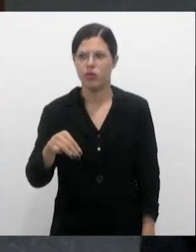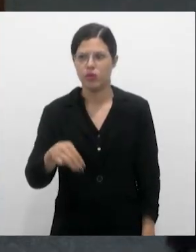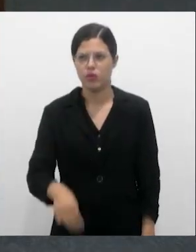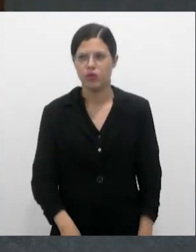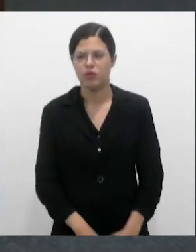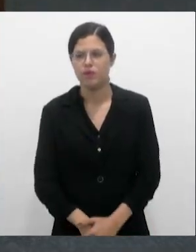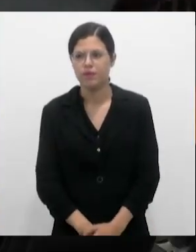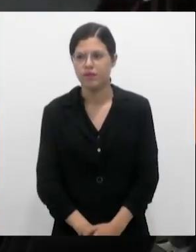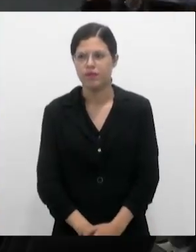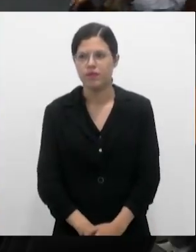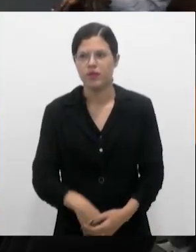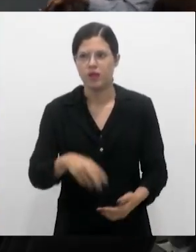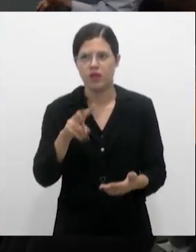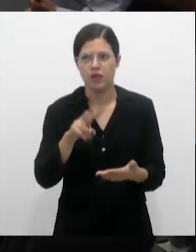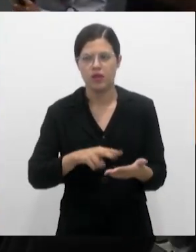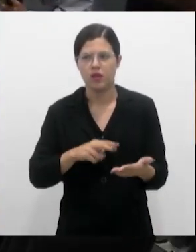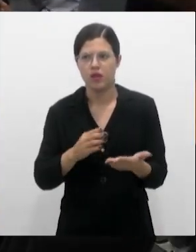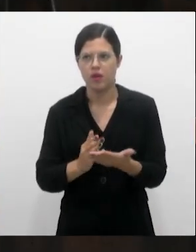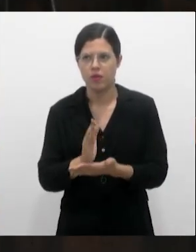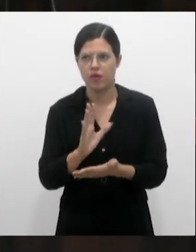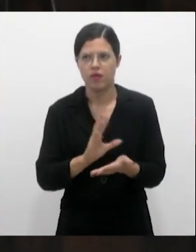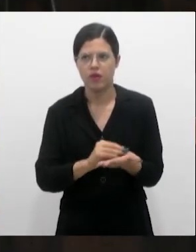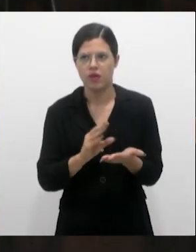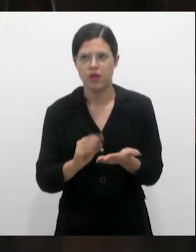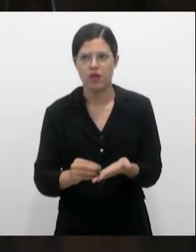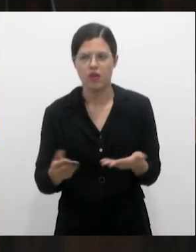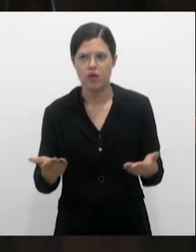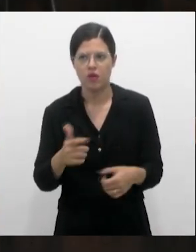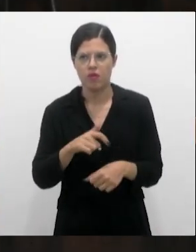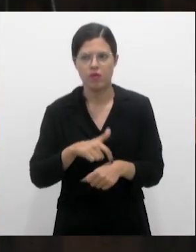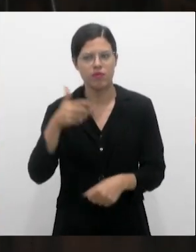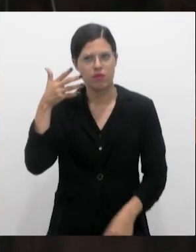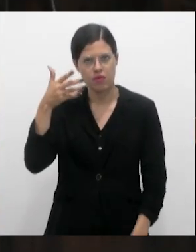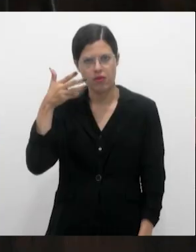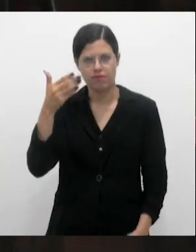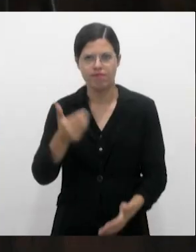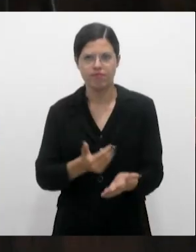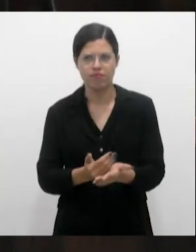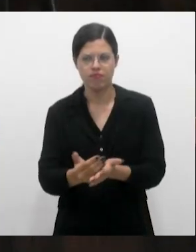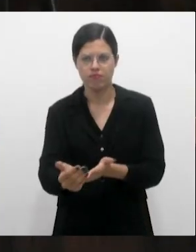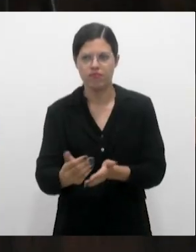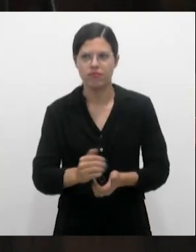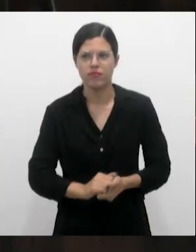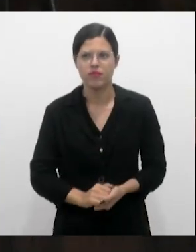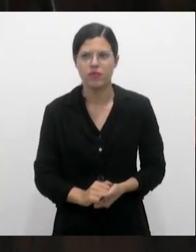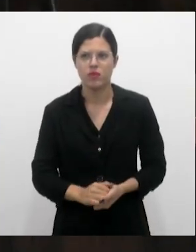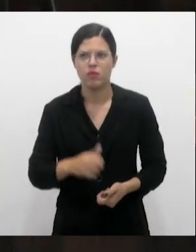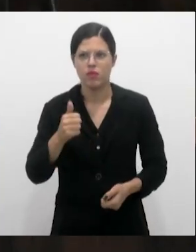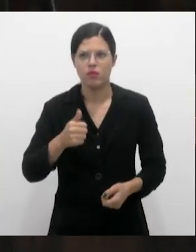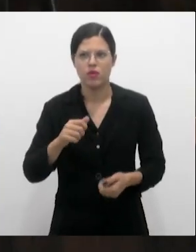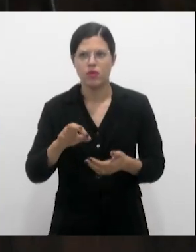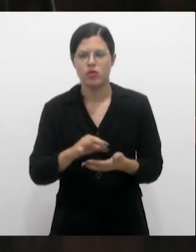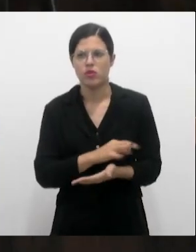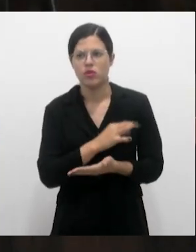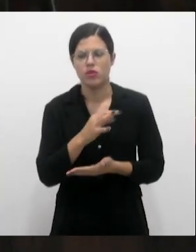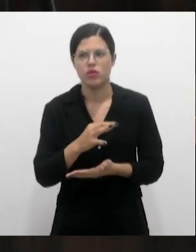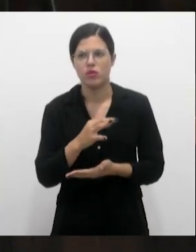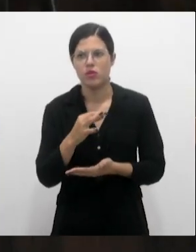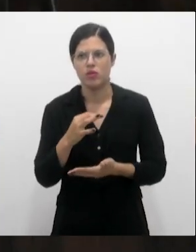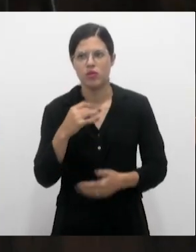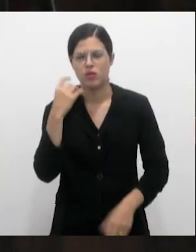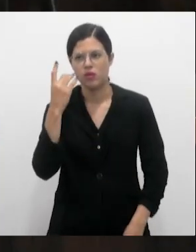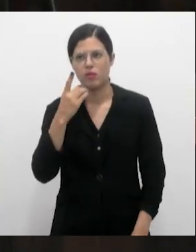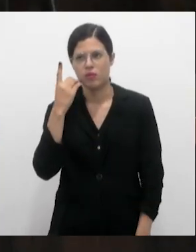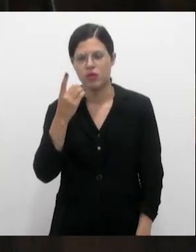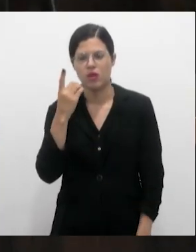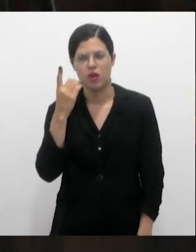11h45. Lida e aprovada a ata, passa-se ao expediente inicial. Primeiro orador inscrito, nosso